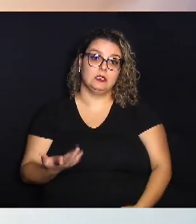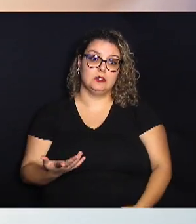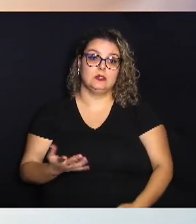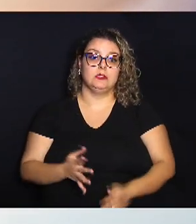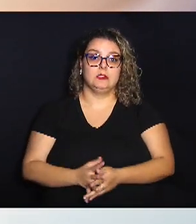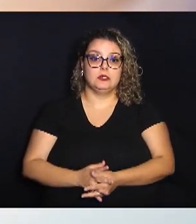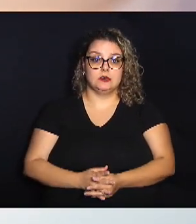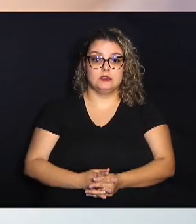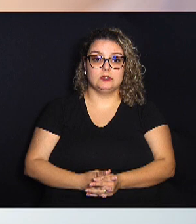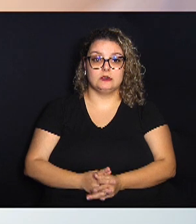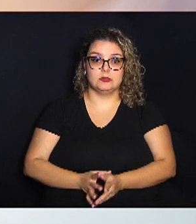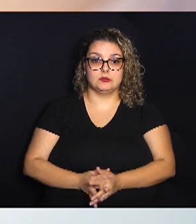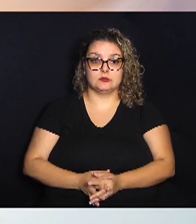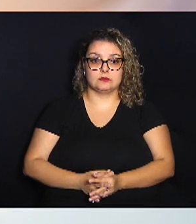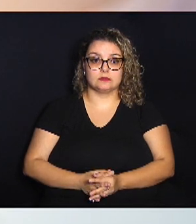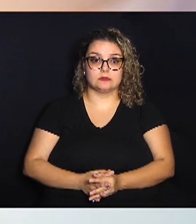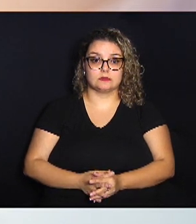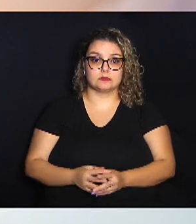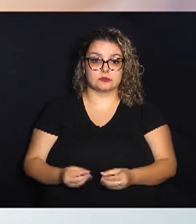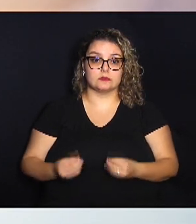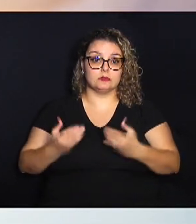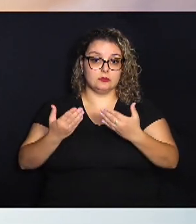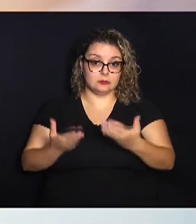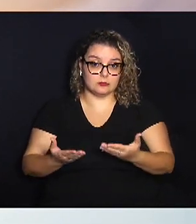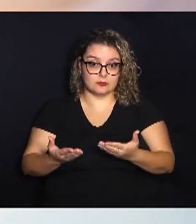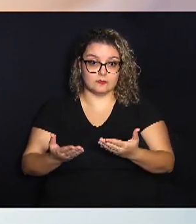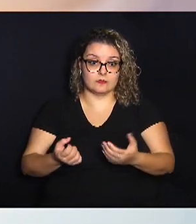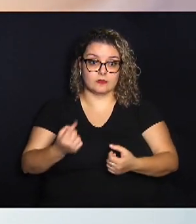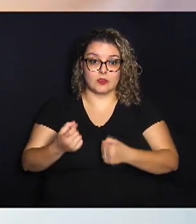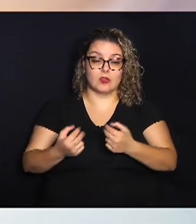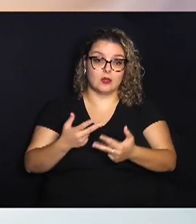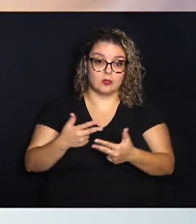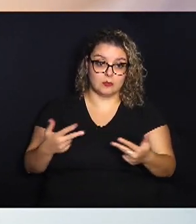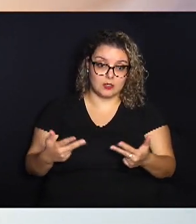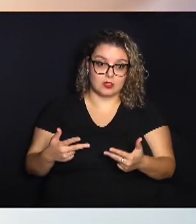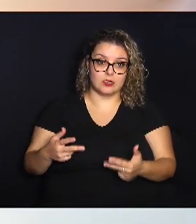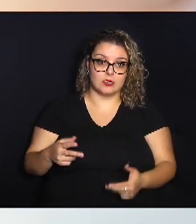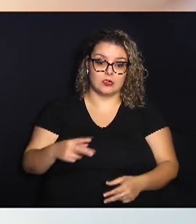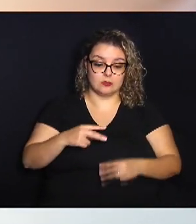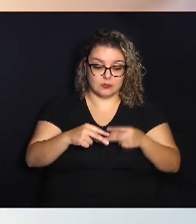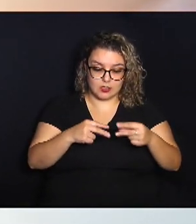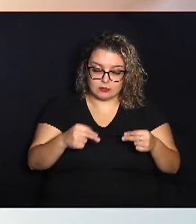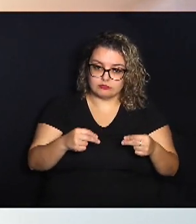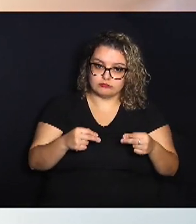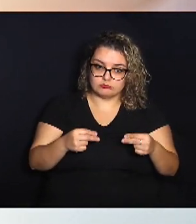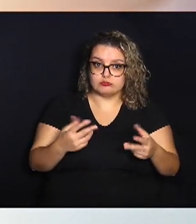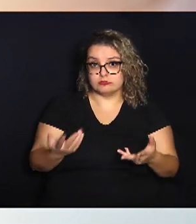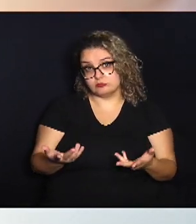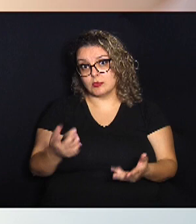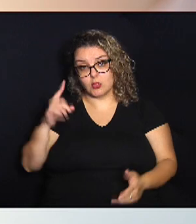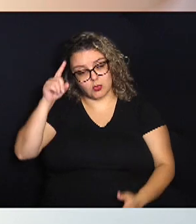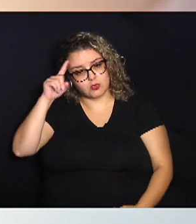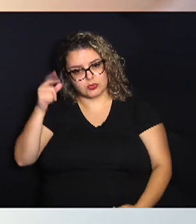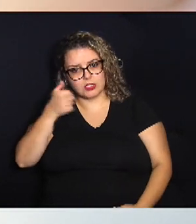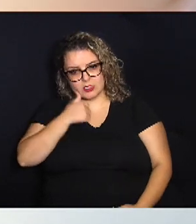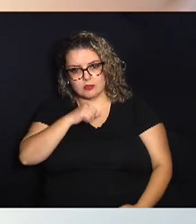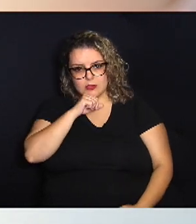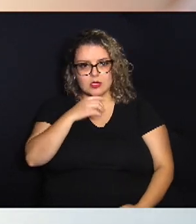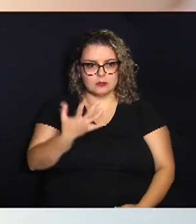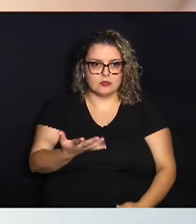e trazer alguma coisa que seja uma lembrança. Acho que o Dia das Mães é nesse sentido, em termos